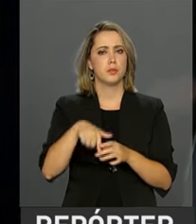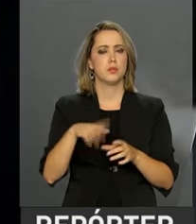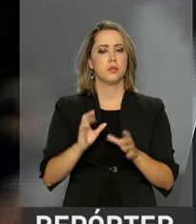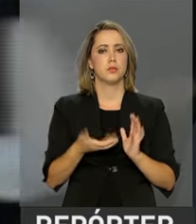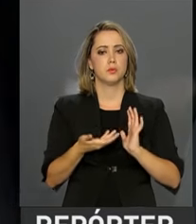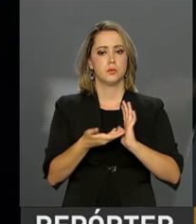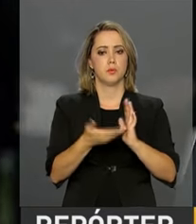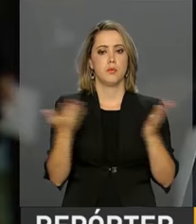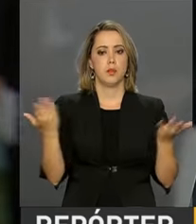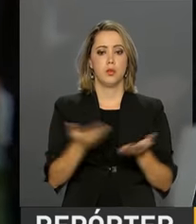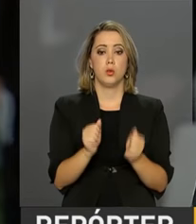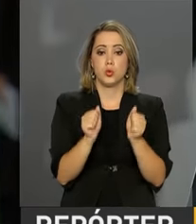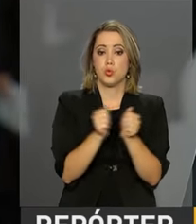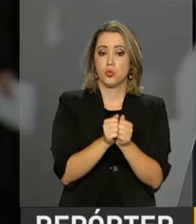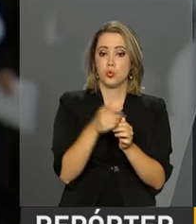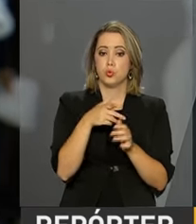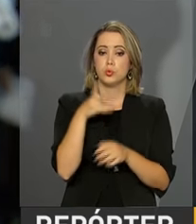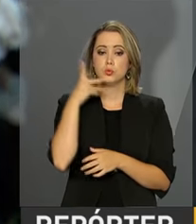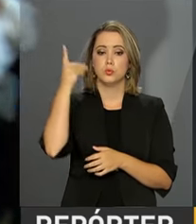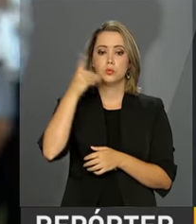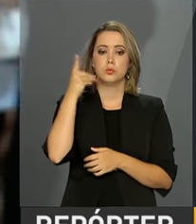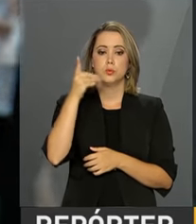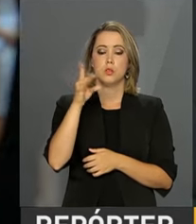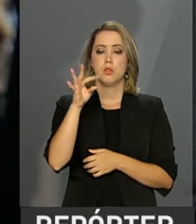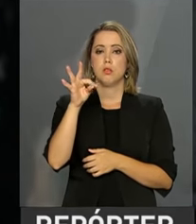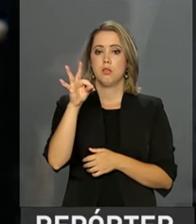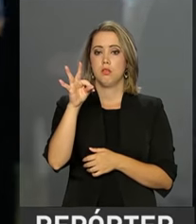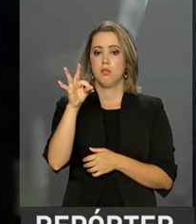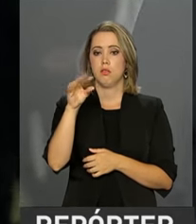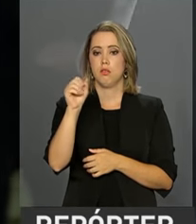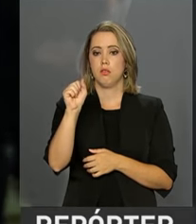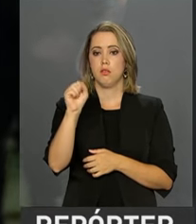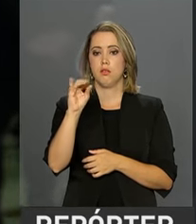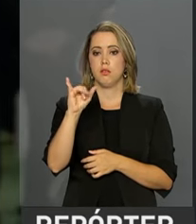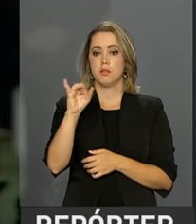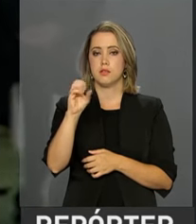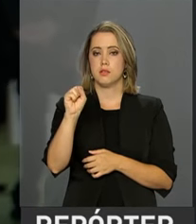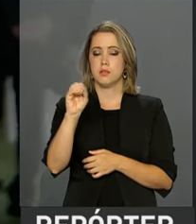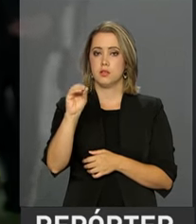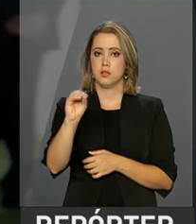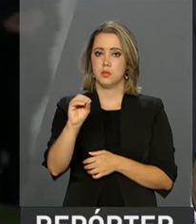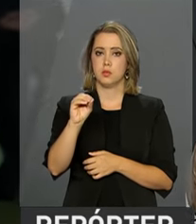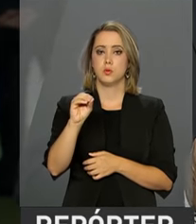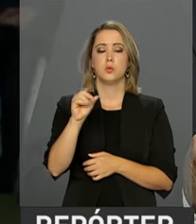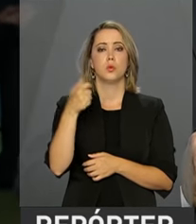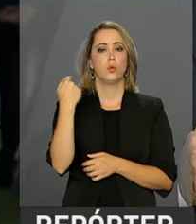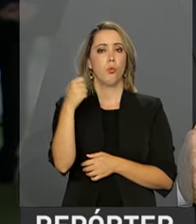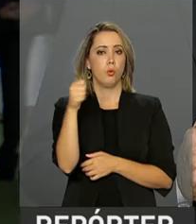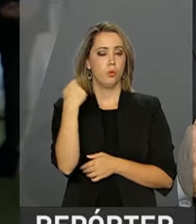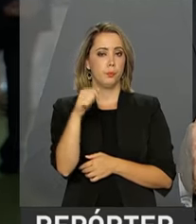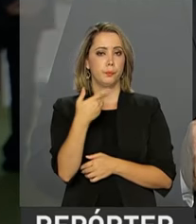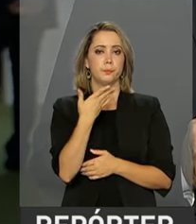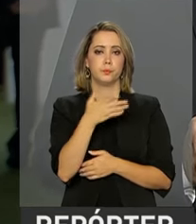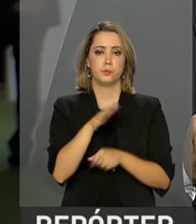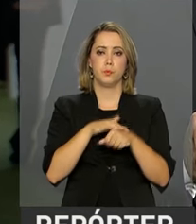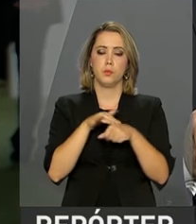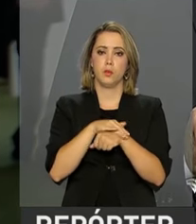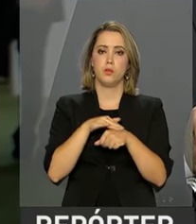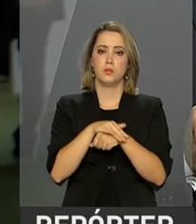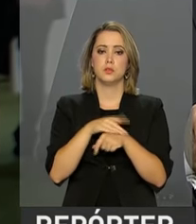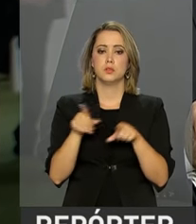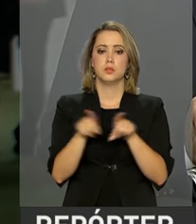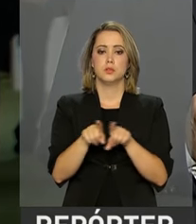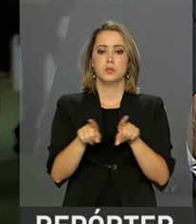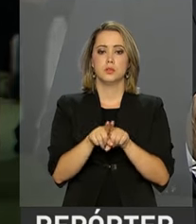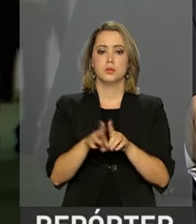meu lado, nesse momento, está o deputado Darcísio Perondi, do PMDB do Rio Grande do Sul. Ele vai conversar com a gente também um pouquinho